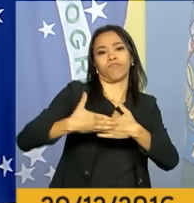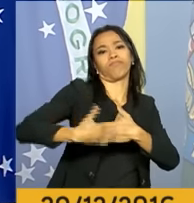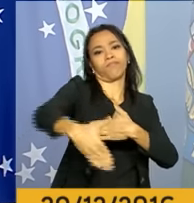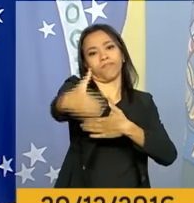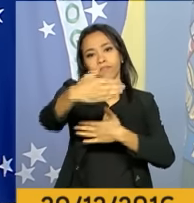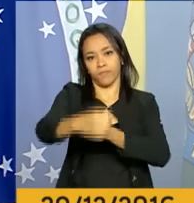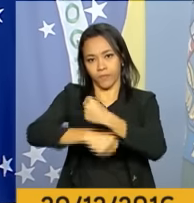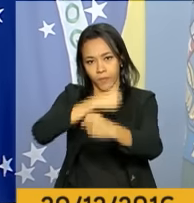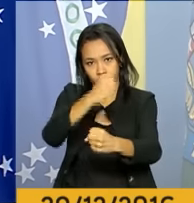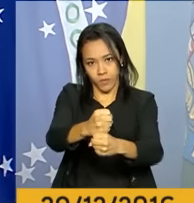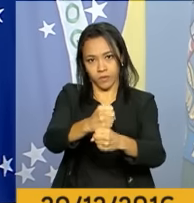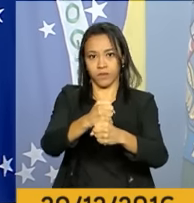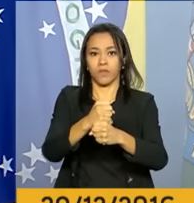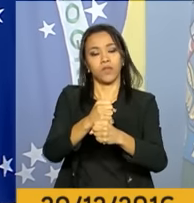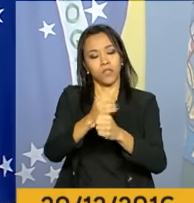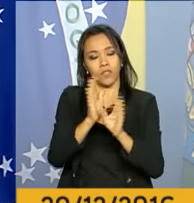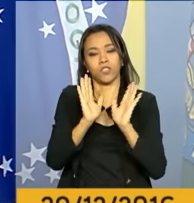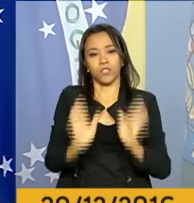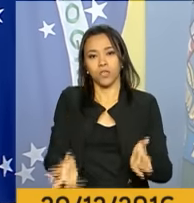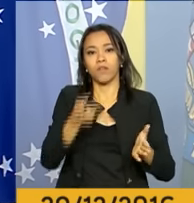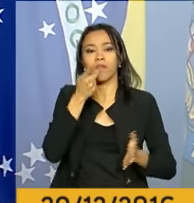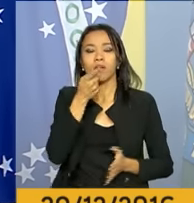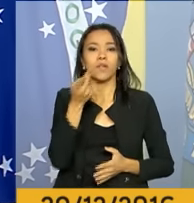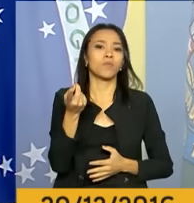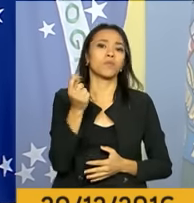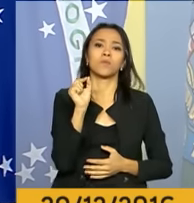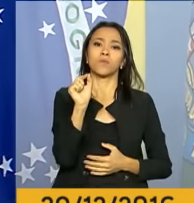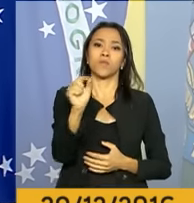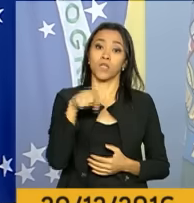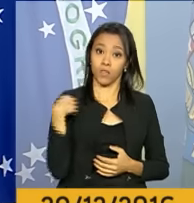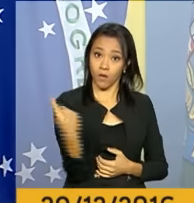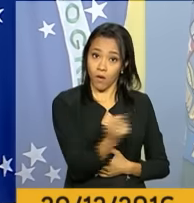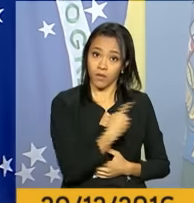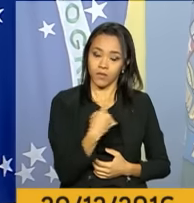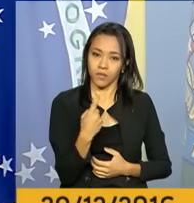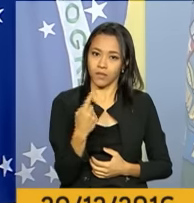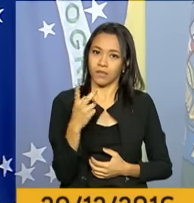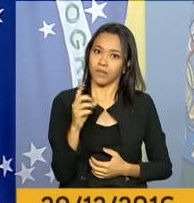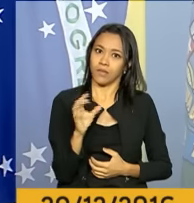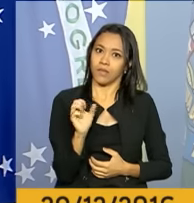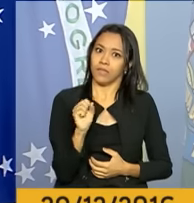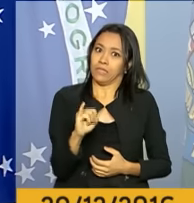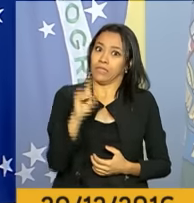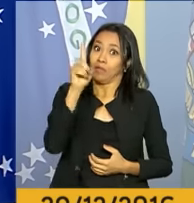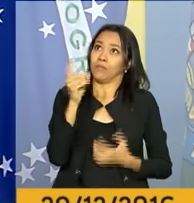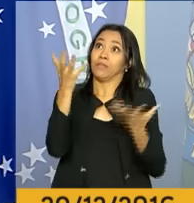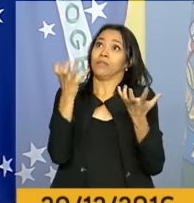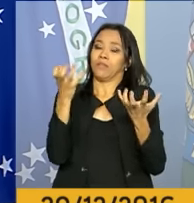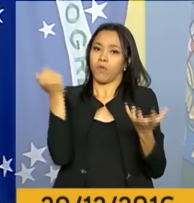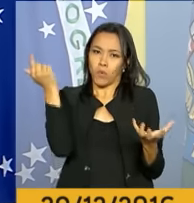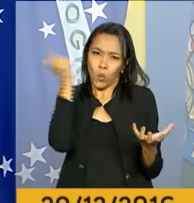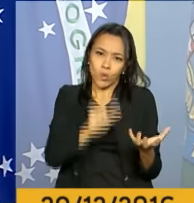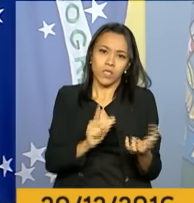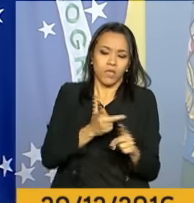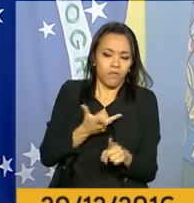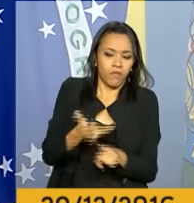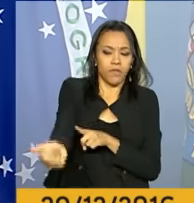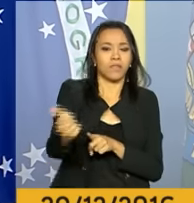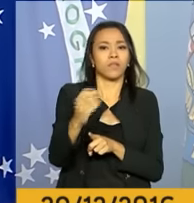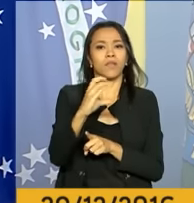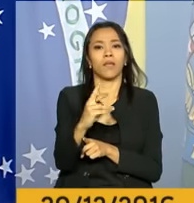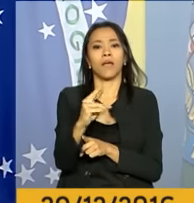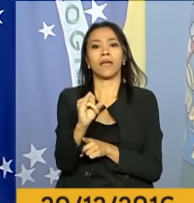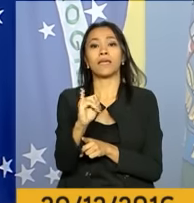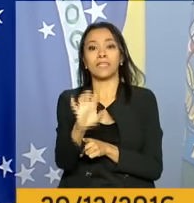que temos afirmado e reafirmado em que nós eh se Deus quiser vamos vencer a crise e vencendo a crise